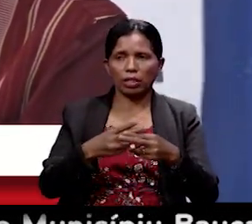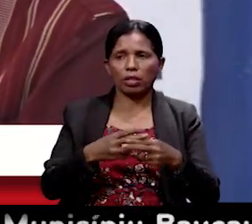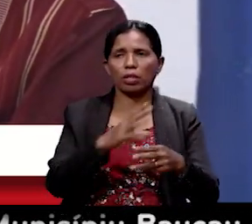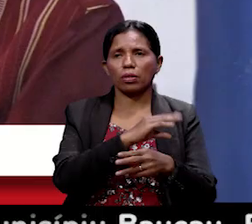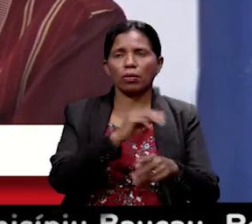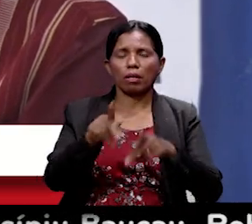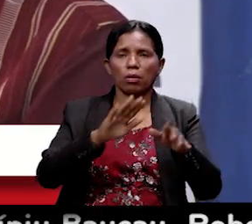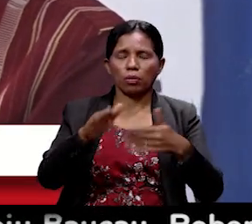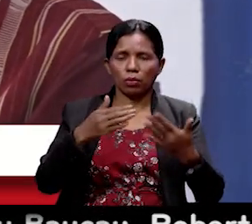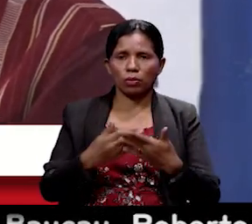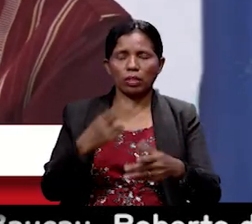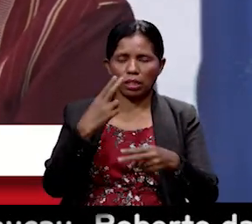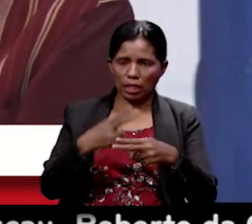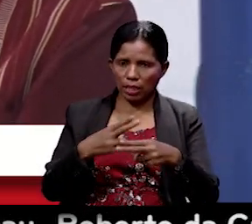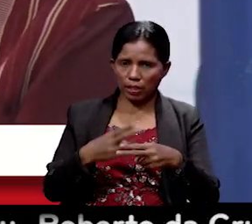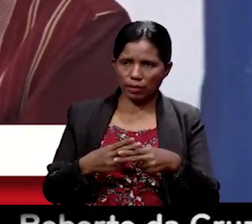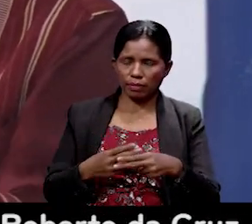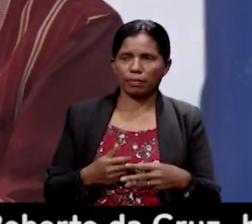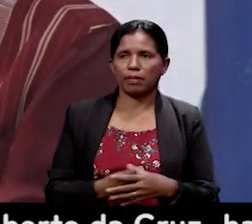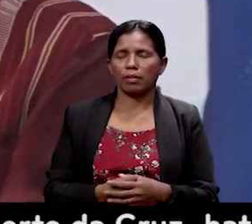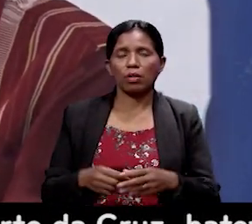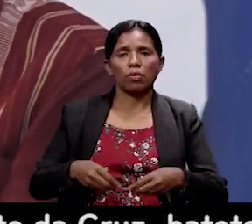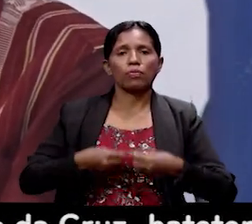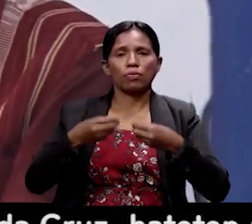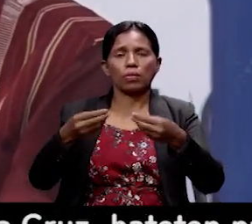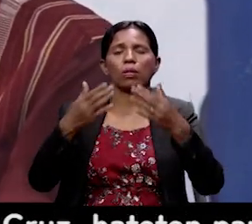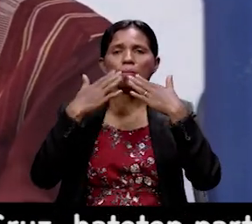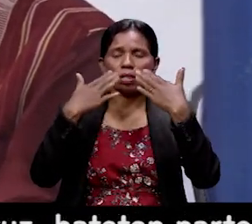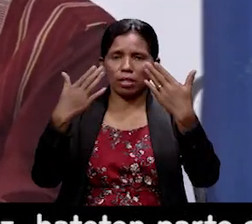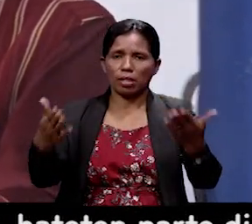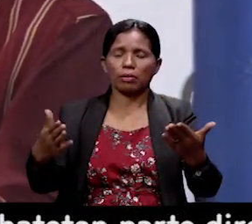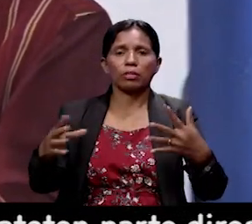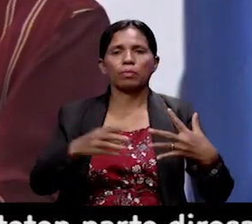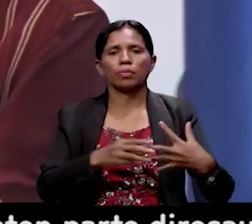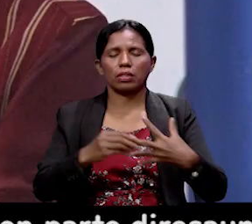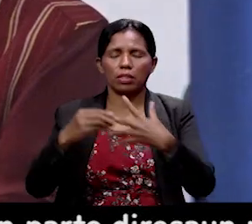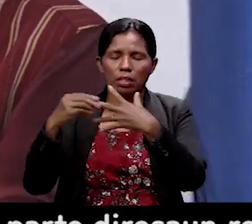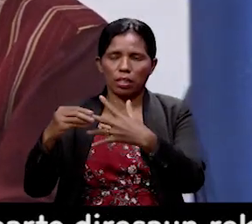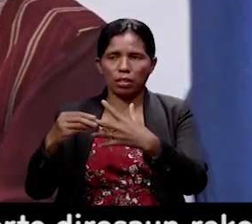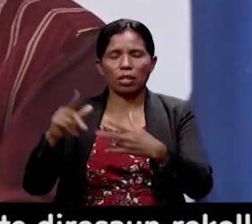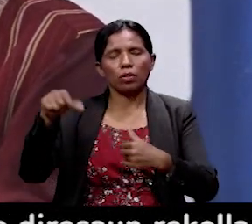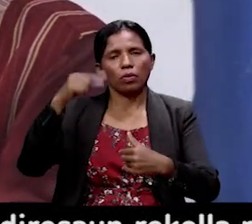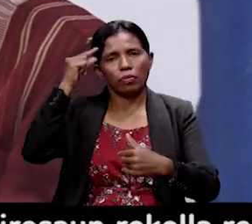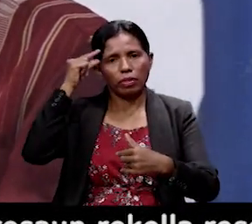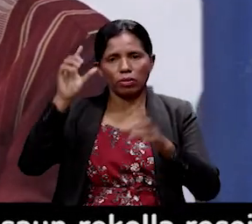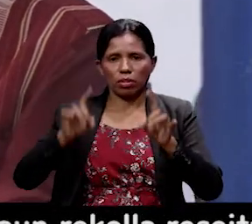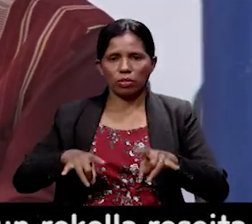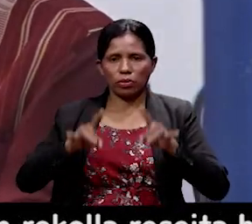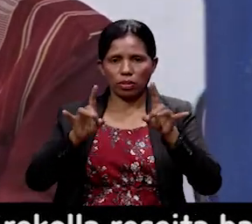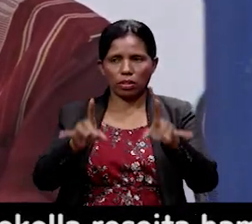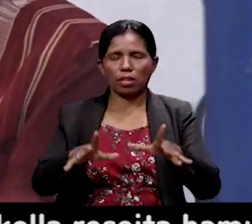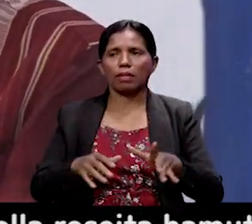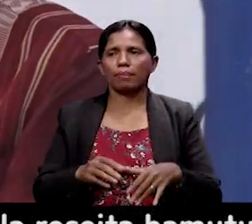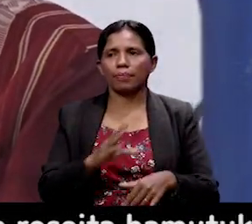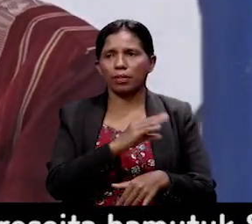povo Timor-Tamak, a cara po agradecimento especial ba Governu Australia, Liliu